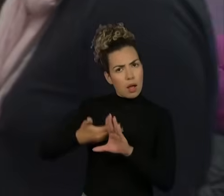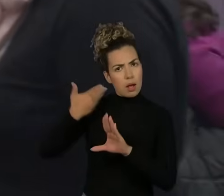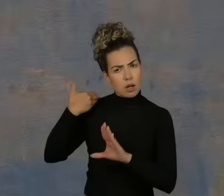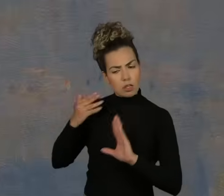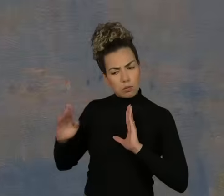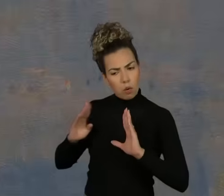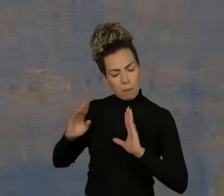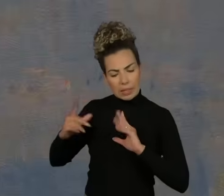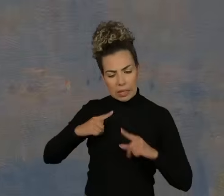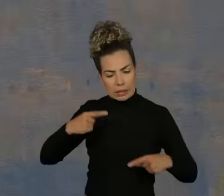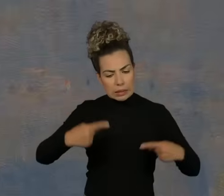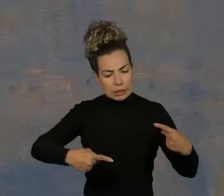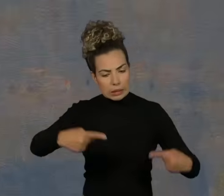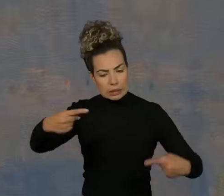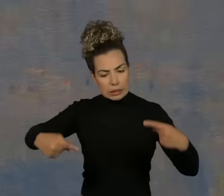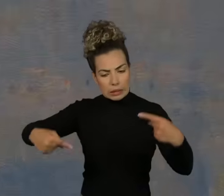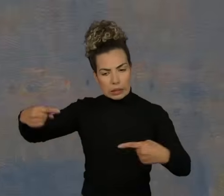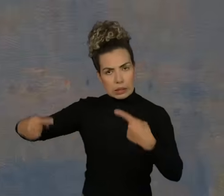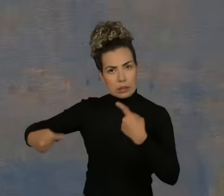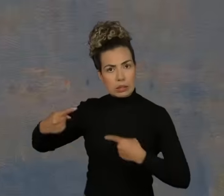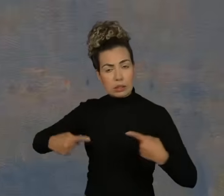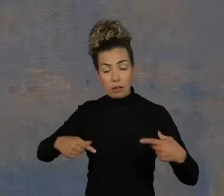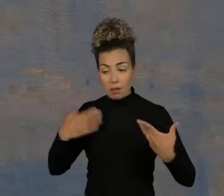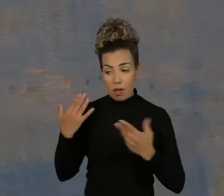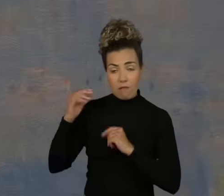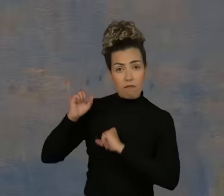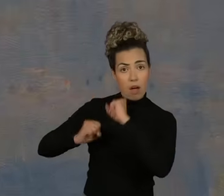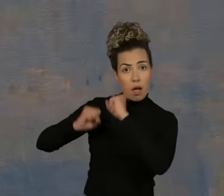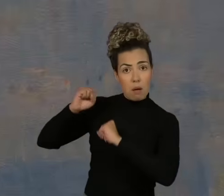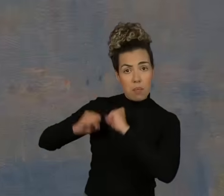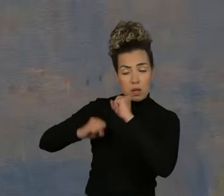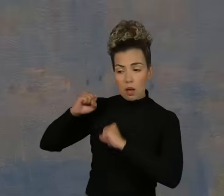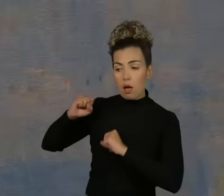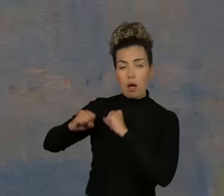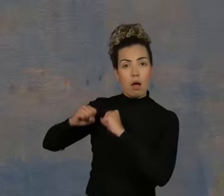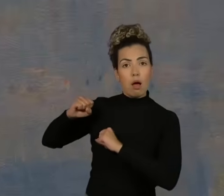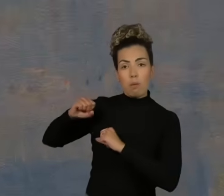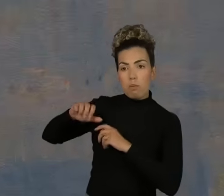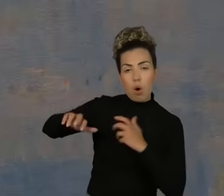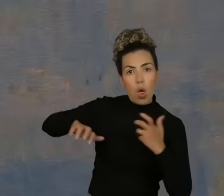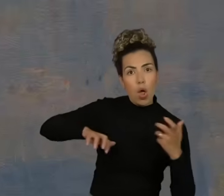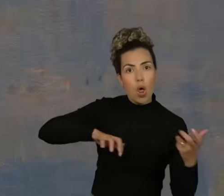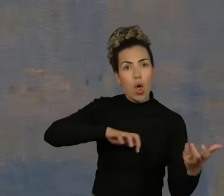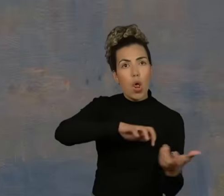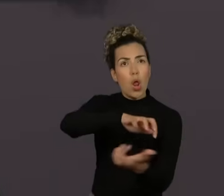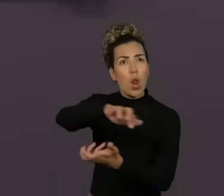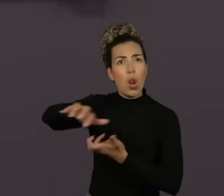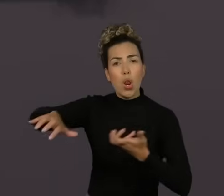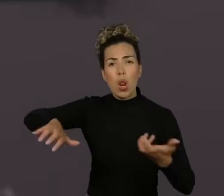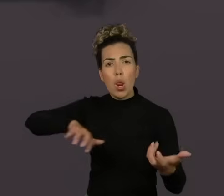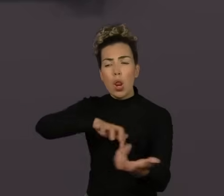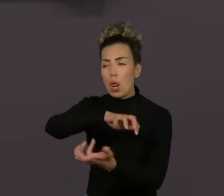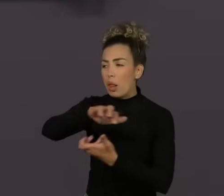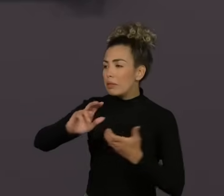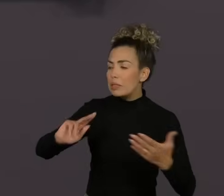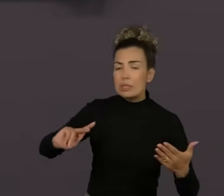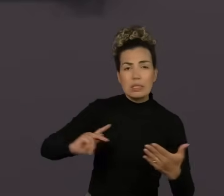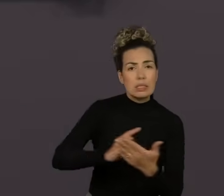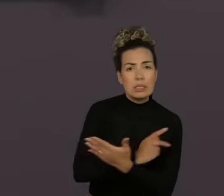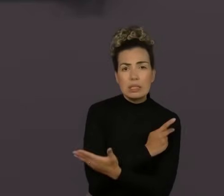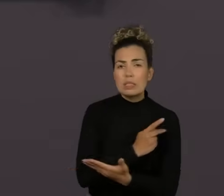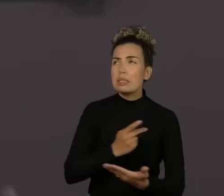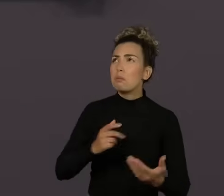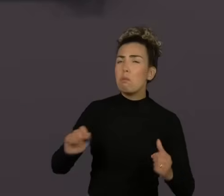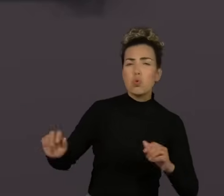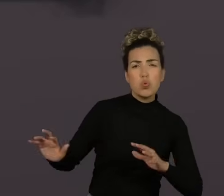Com a Revolução Industrial, obviamente os níveis de poluição aumentaram muito na Europa. Ele alugou um quarto de